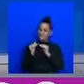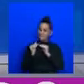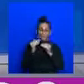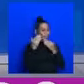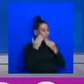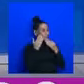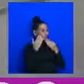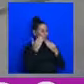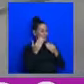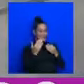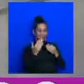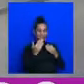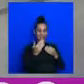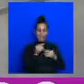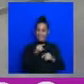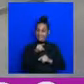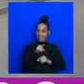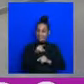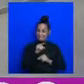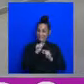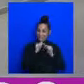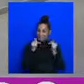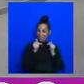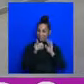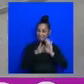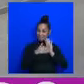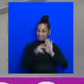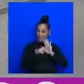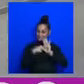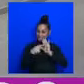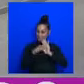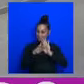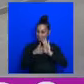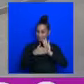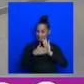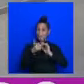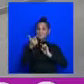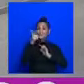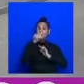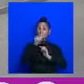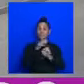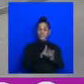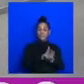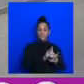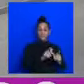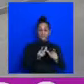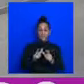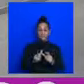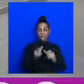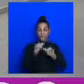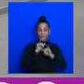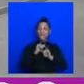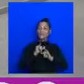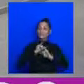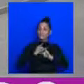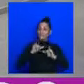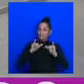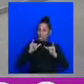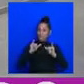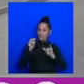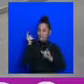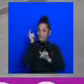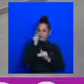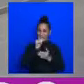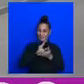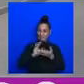confirmo. Obrigado. E aí, a sorte estava na sua aposta? Após a apuração, todos os resultados serão publicados